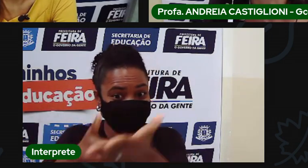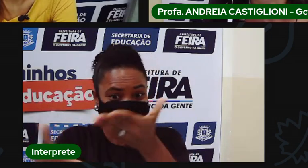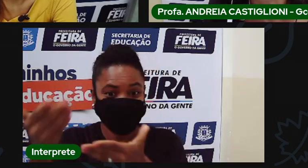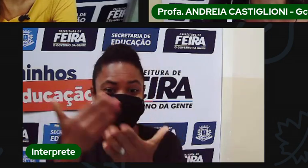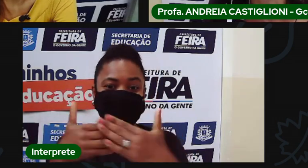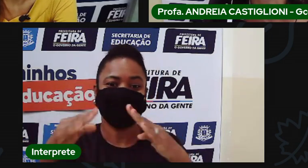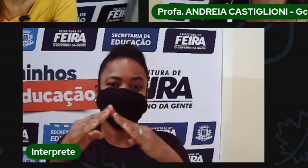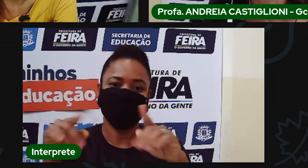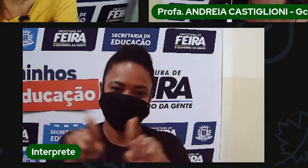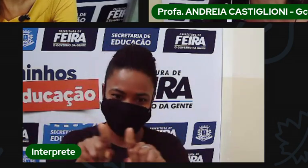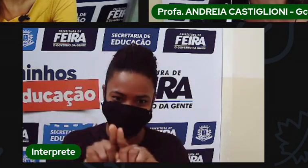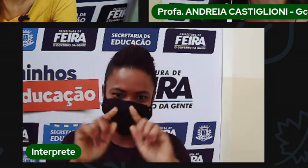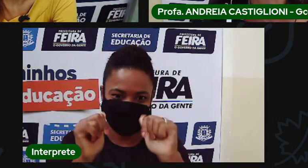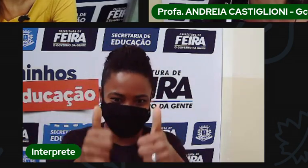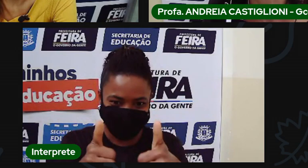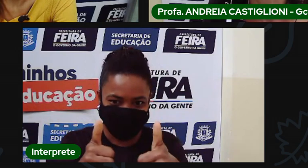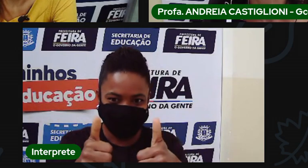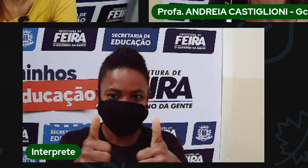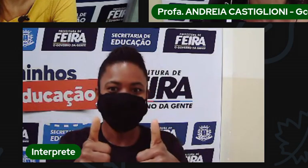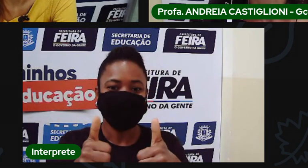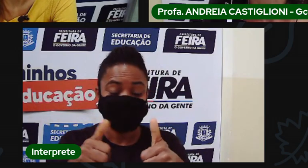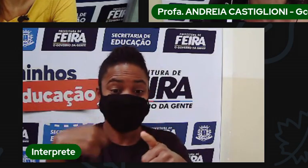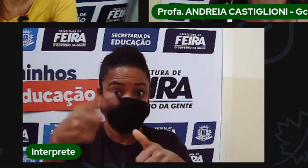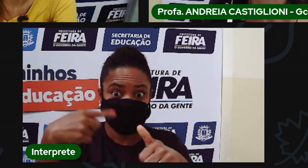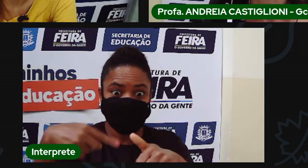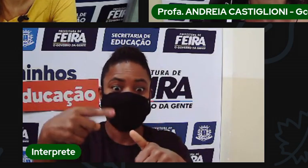A imagem desses...